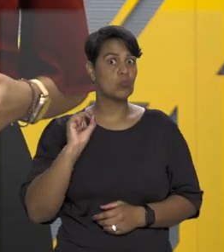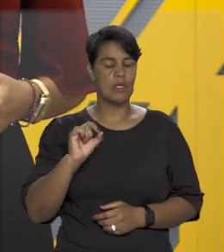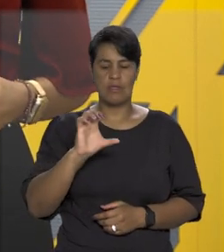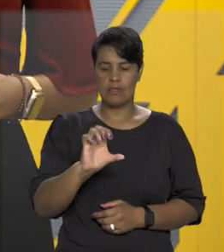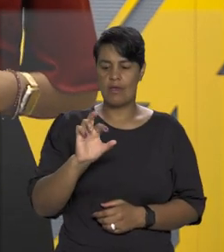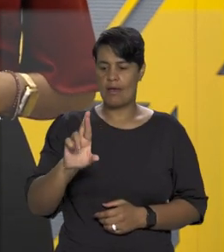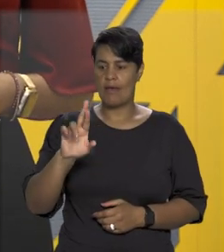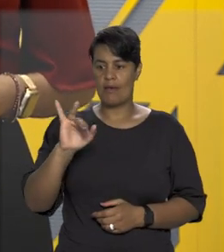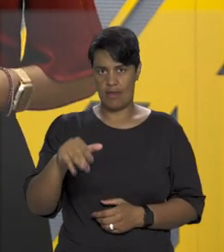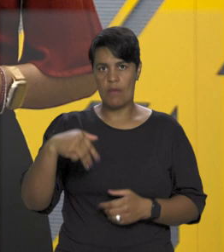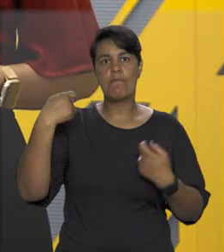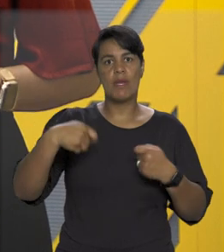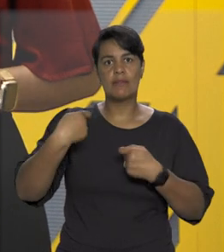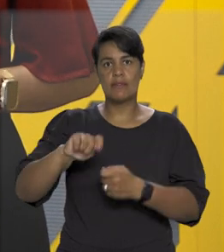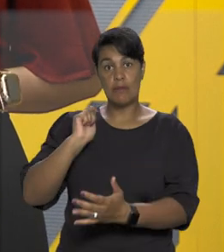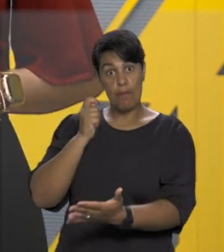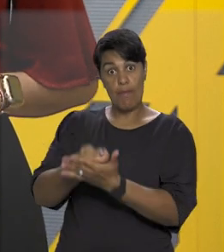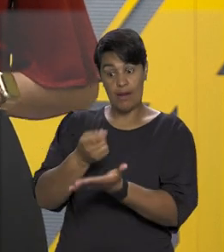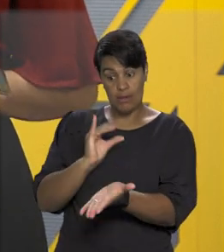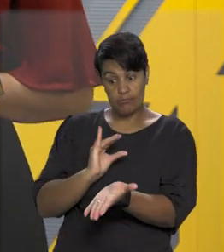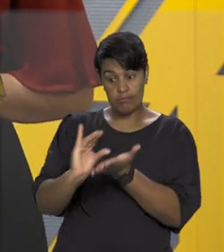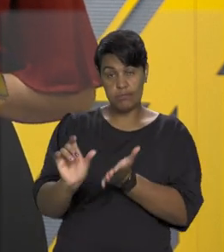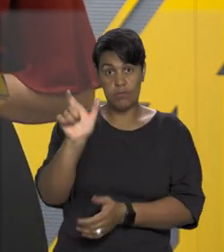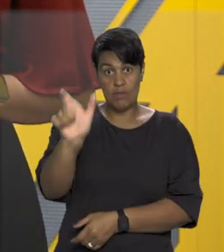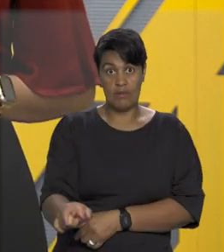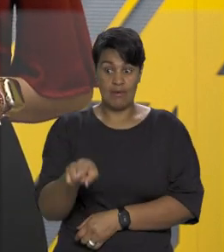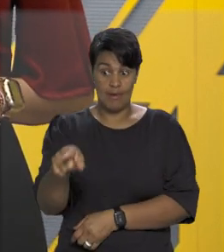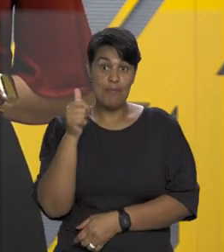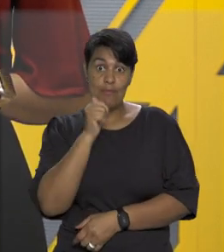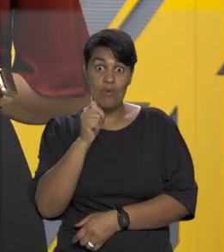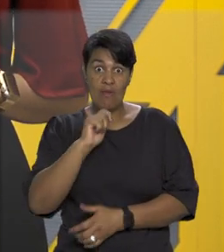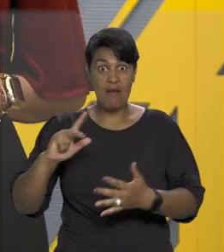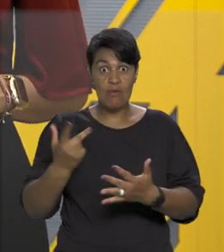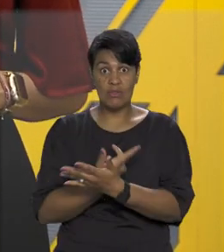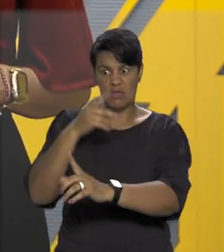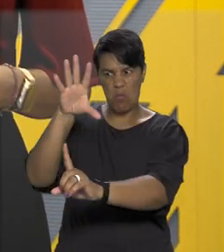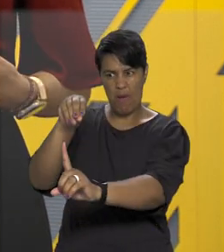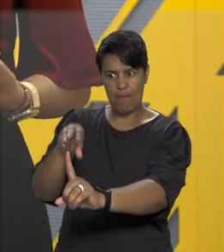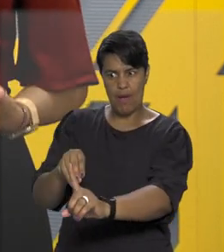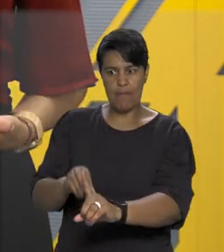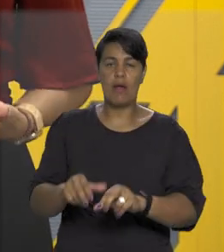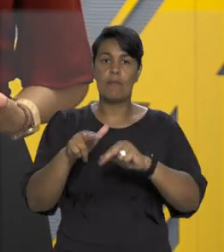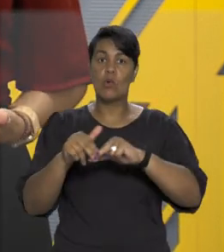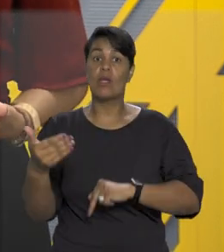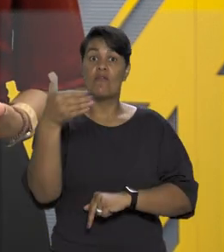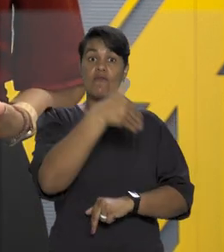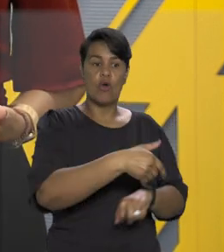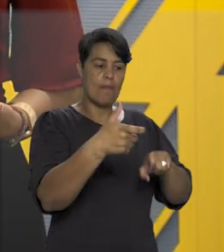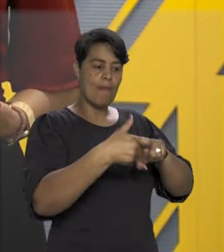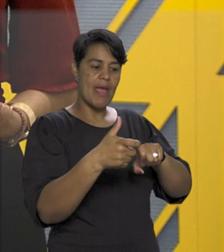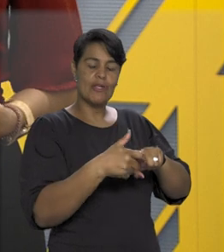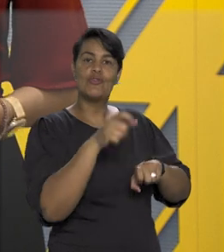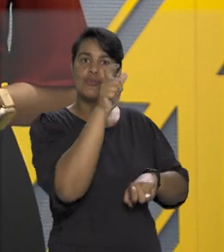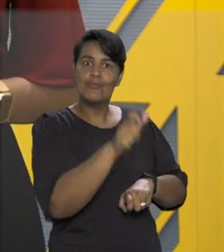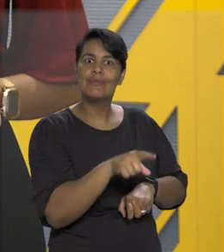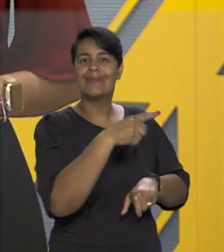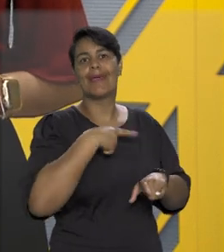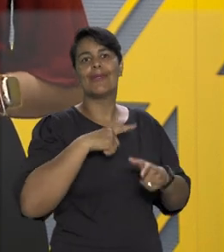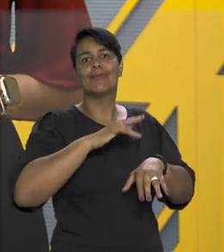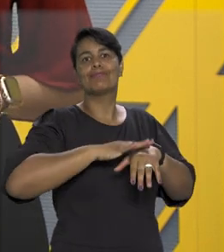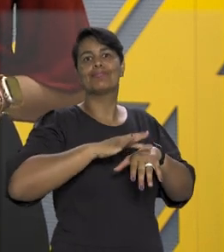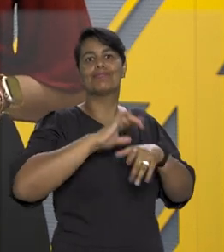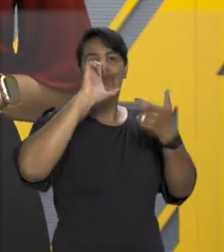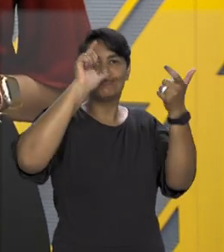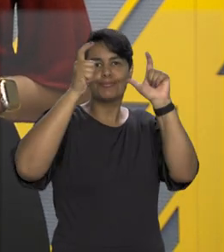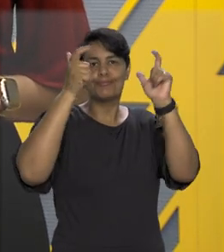Conselho Regional de Medicina deve indenizar mulher vítima de abuso sexual em consulta promovida por médico com